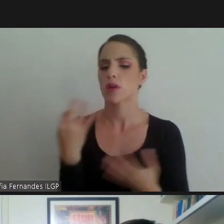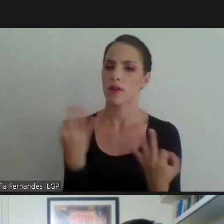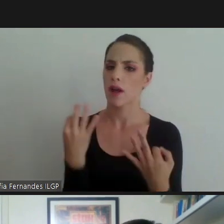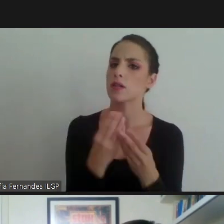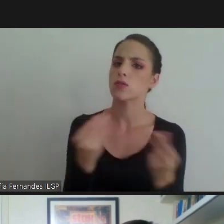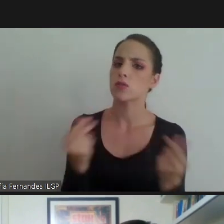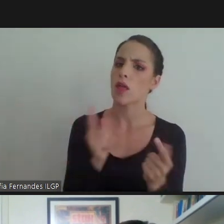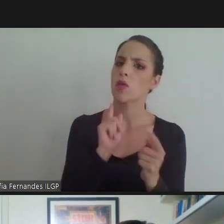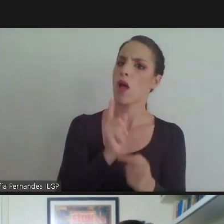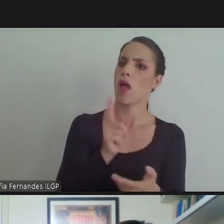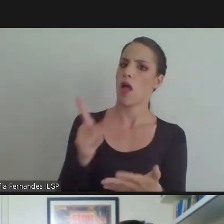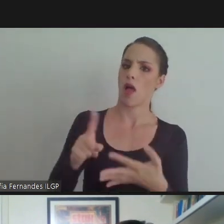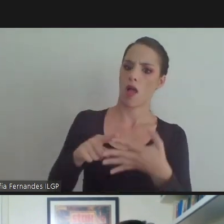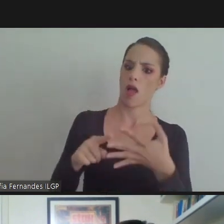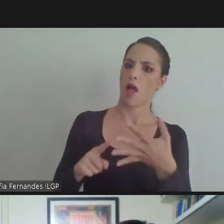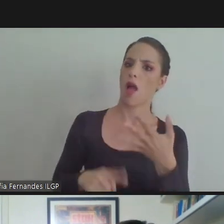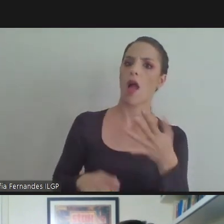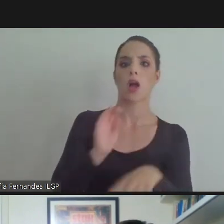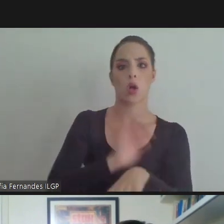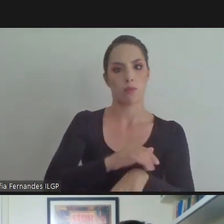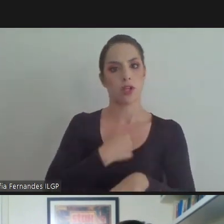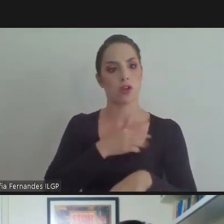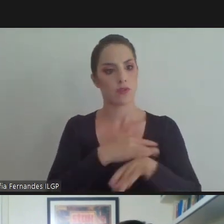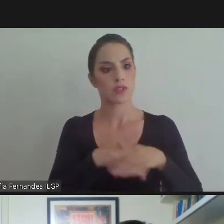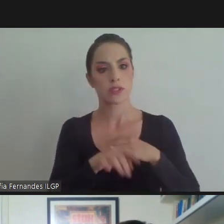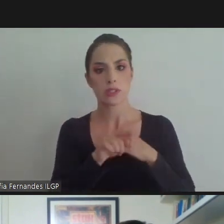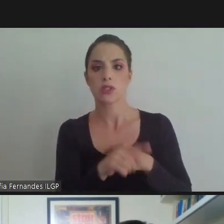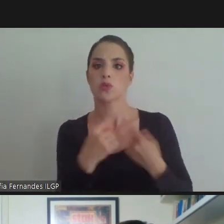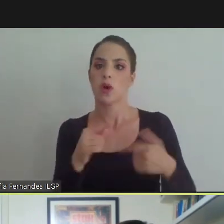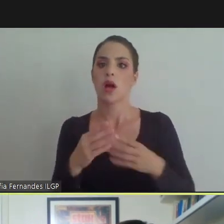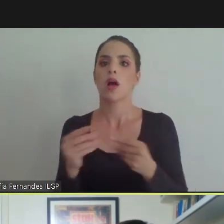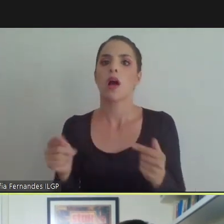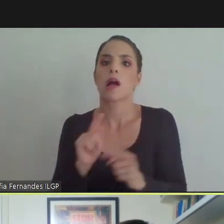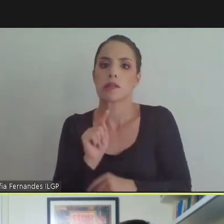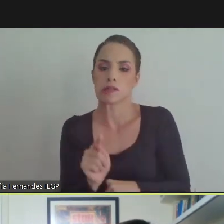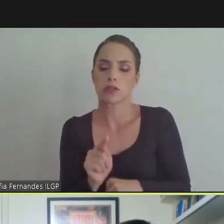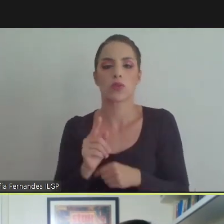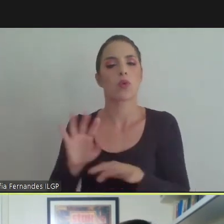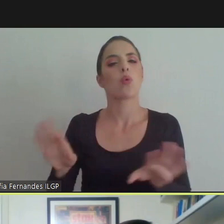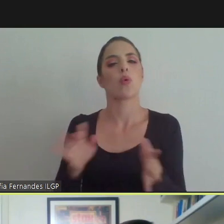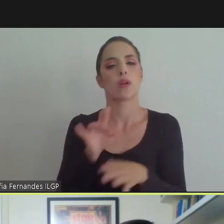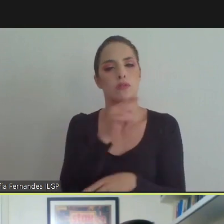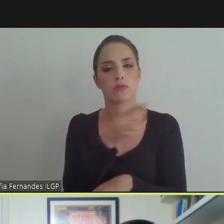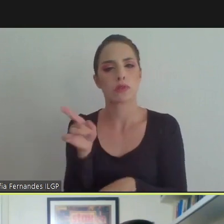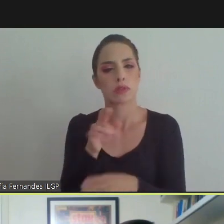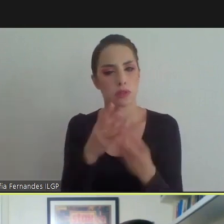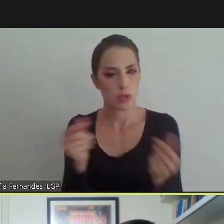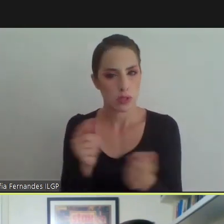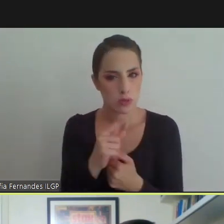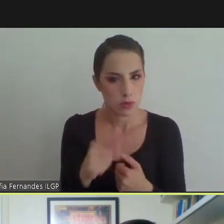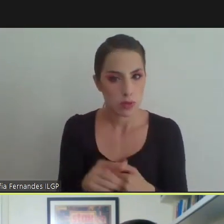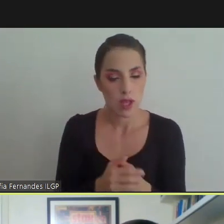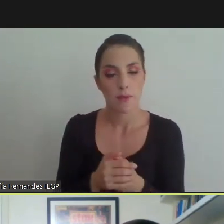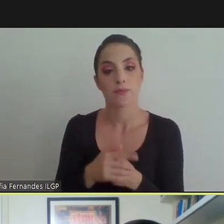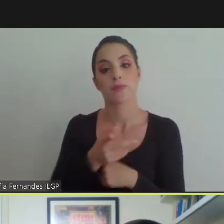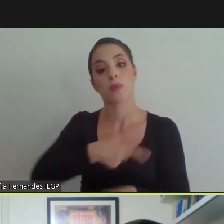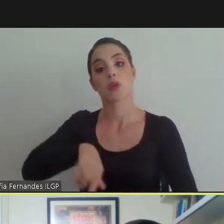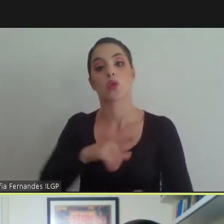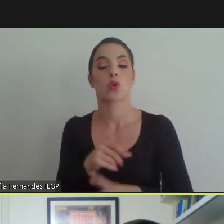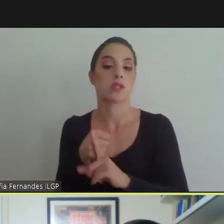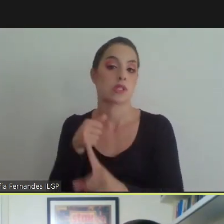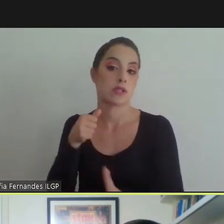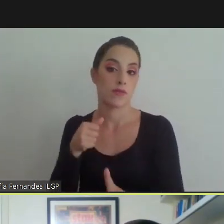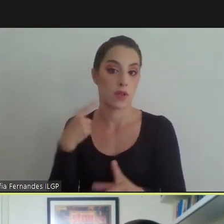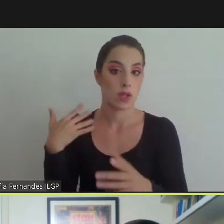estão a ter consequências práticas? Nós desenvolvemos, acho que vale a pena mencionar um pouco do tipo de desafio com que a gente